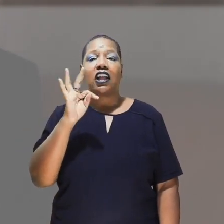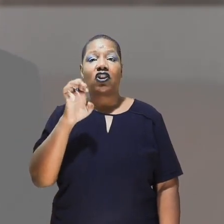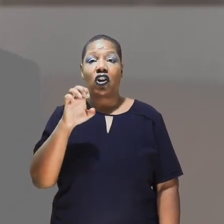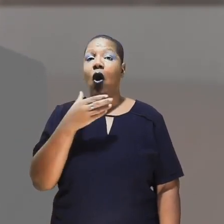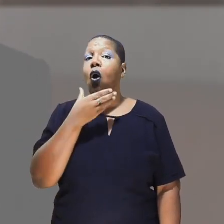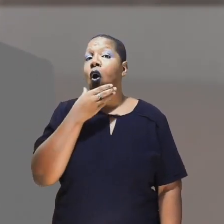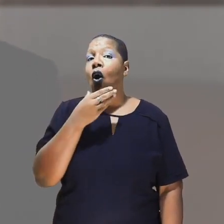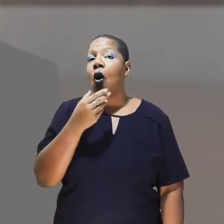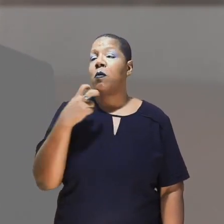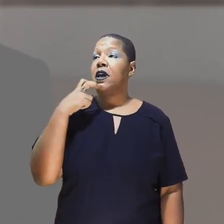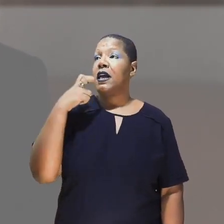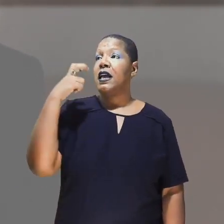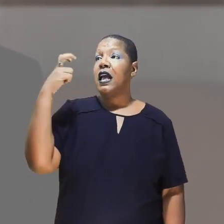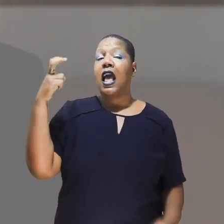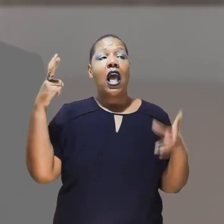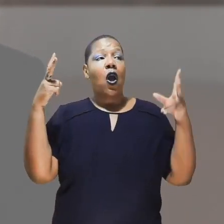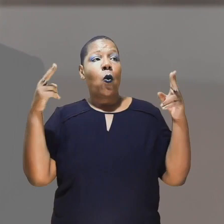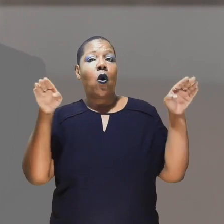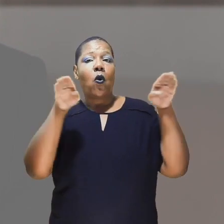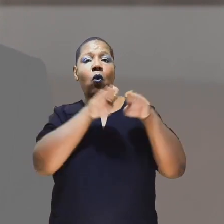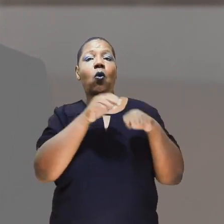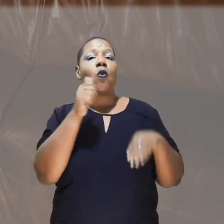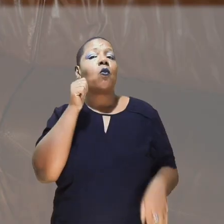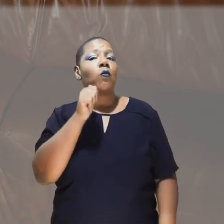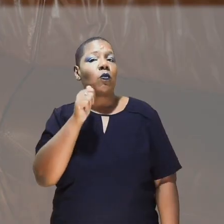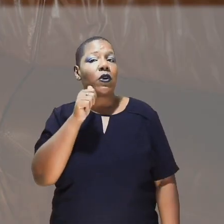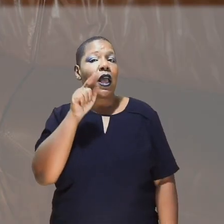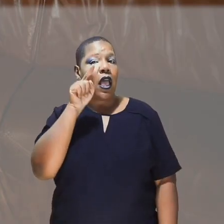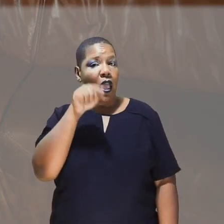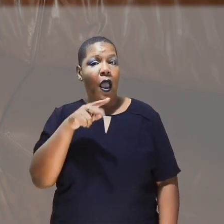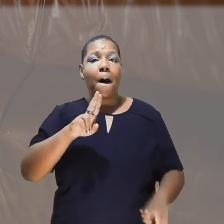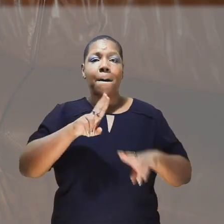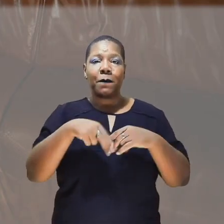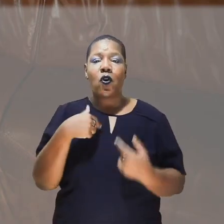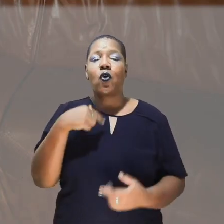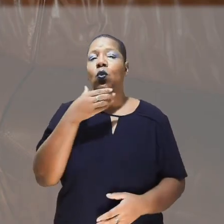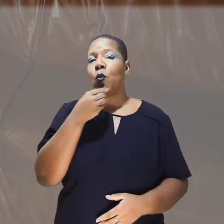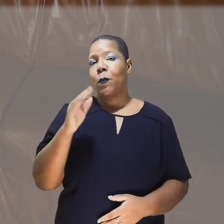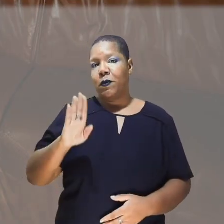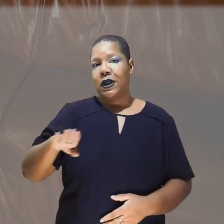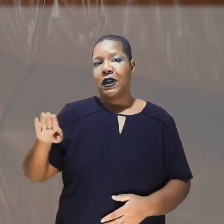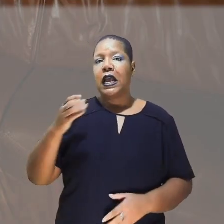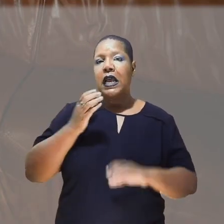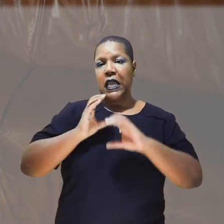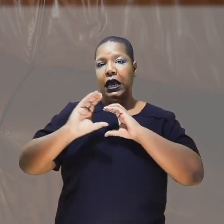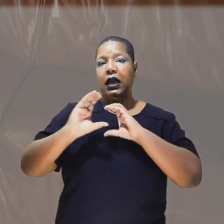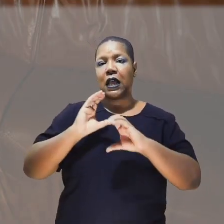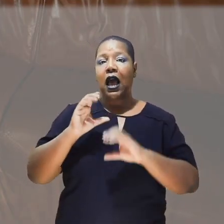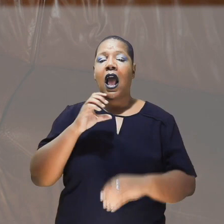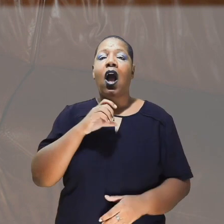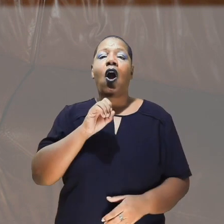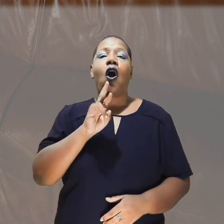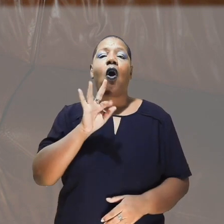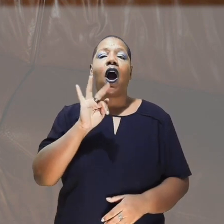extensão vocal correspondia à das vozes femininas. Isto porque os meninos cantores, muitos deles